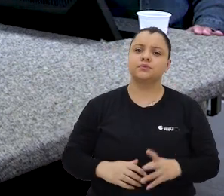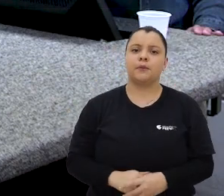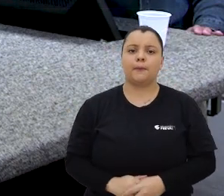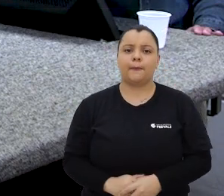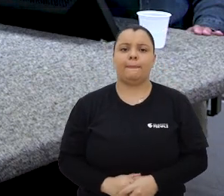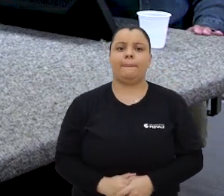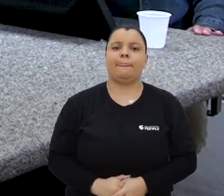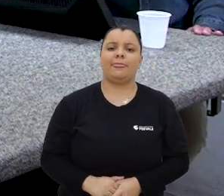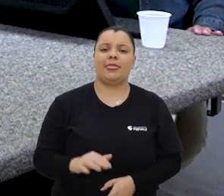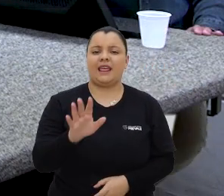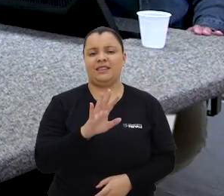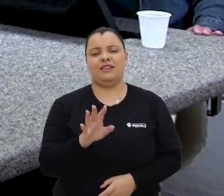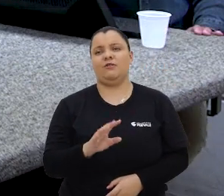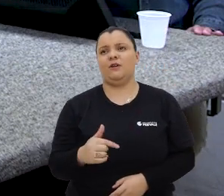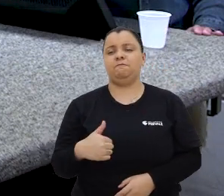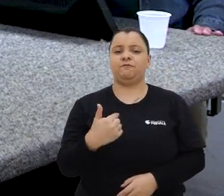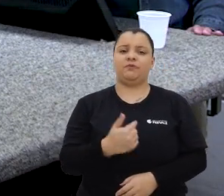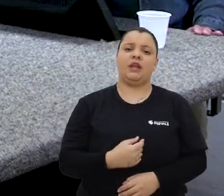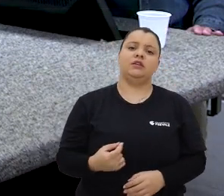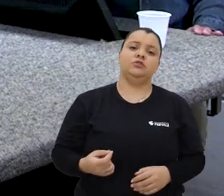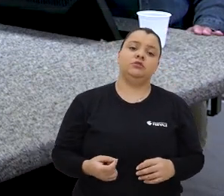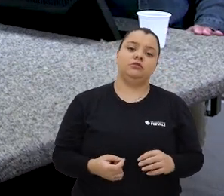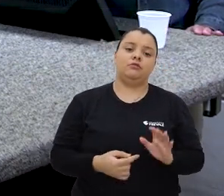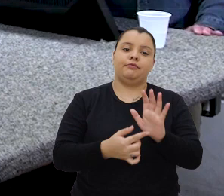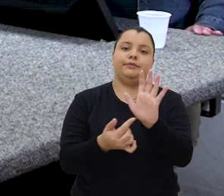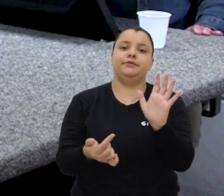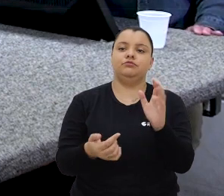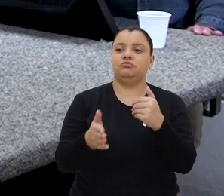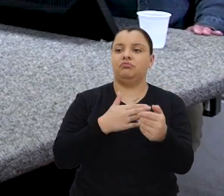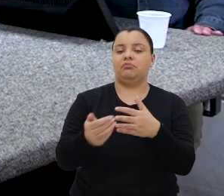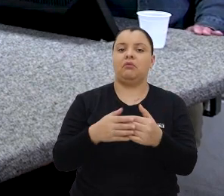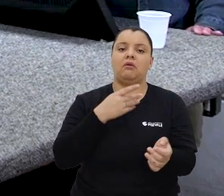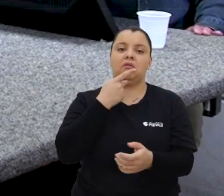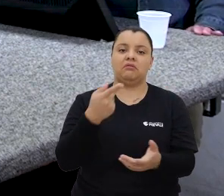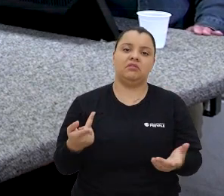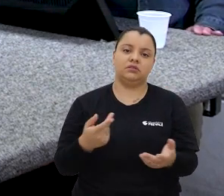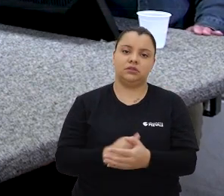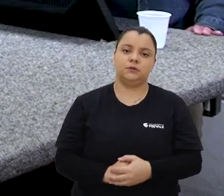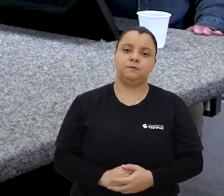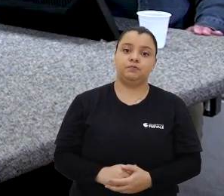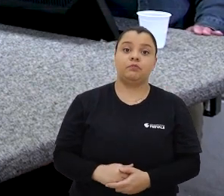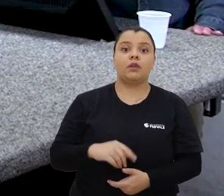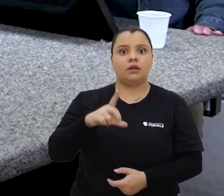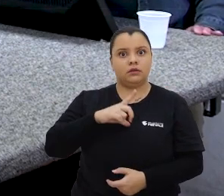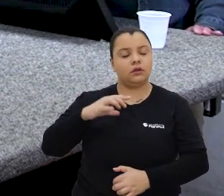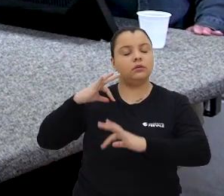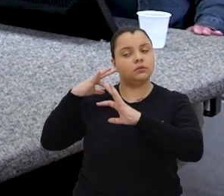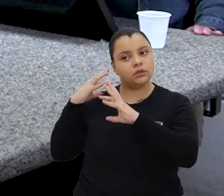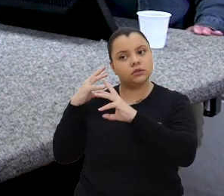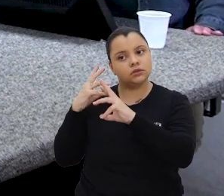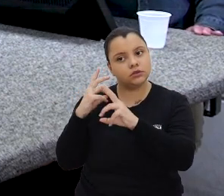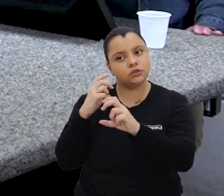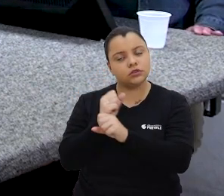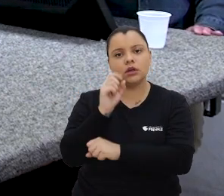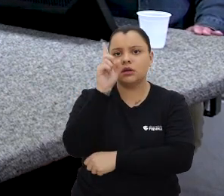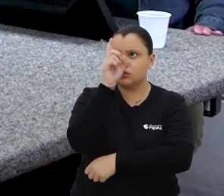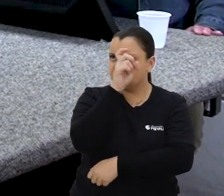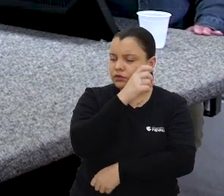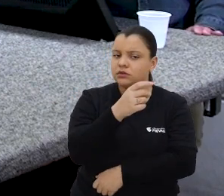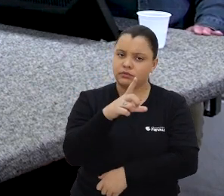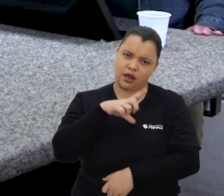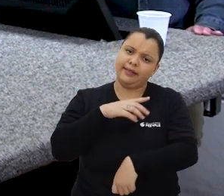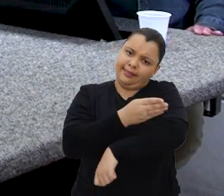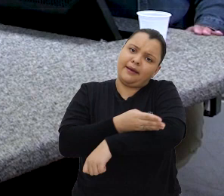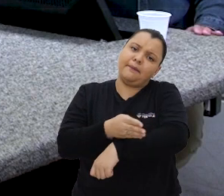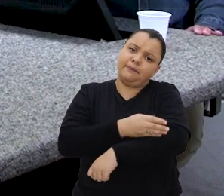Né? Não é a esmo que a gente vai jogar determinados assuntos. A gente está aqui porque realmente tem uma trajetória de dificuldades, assim como tem brancos